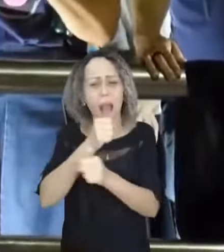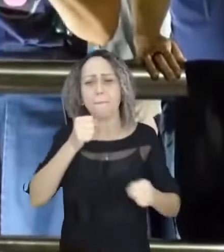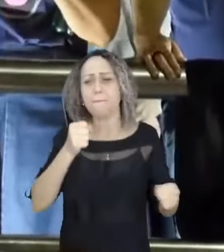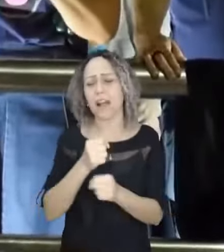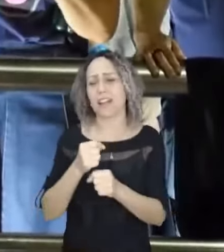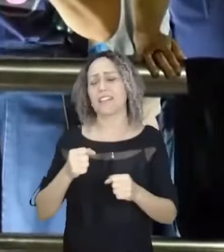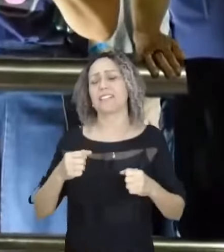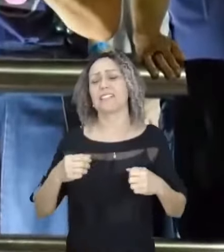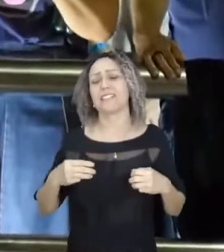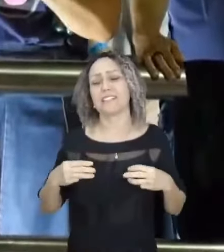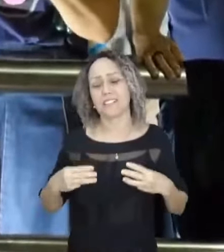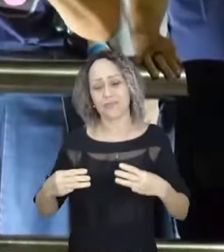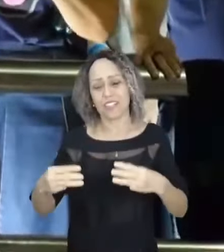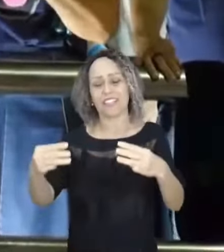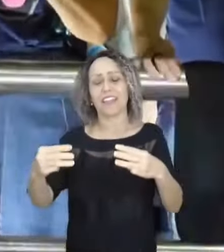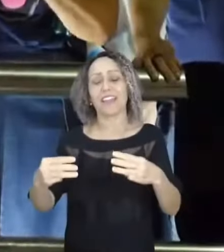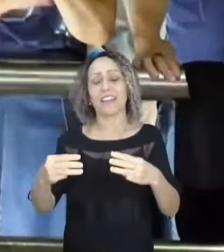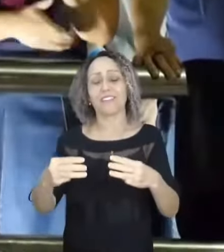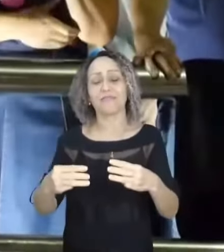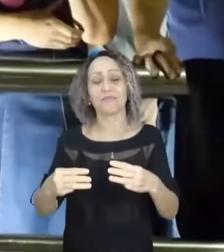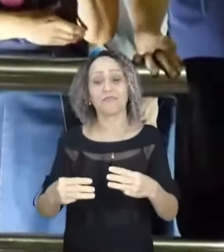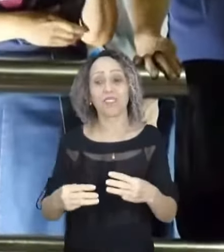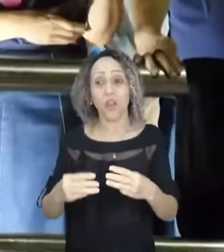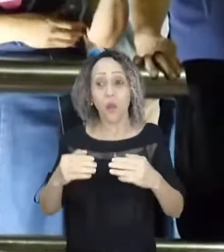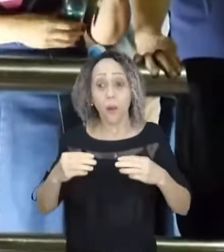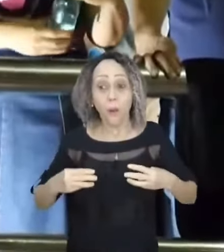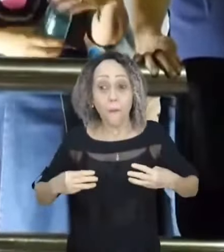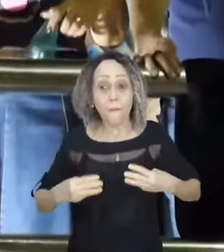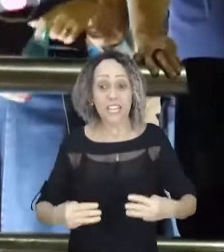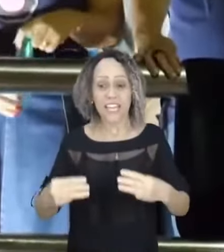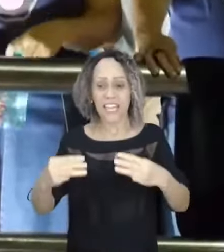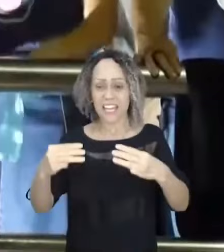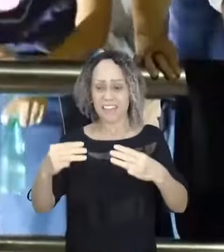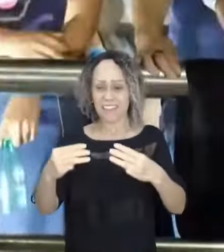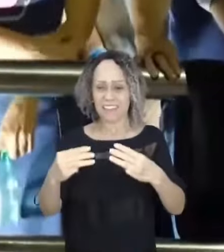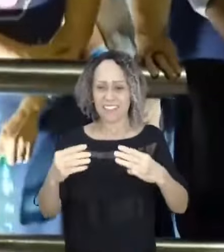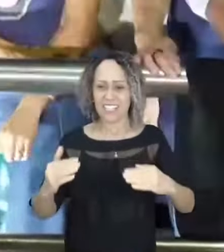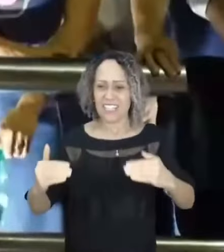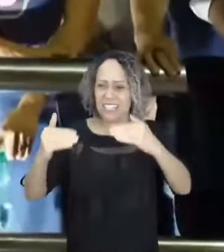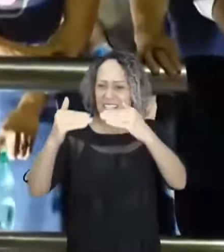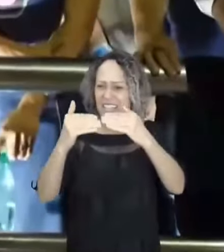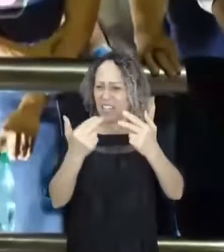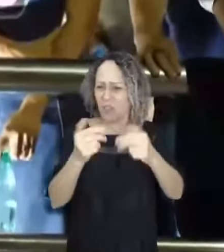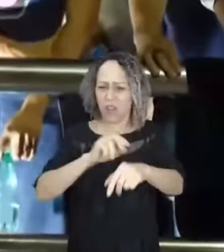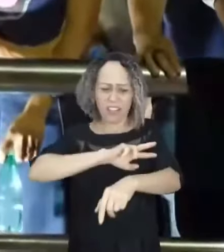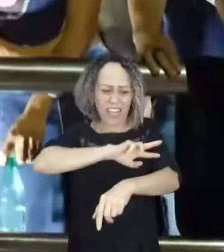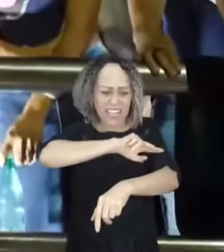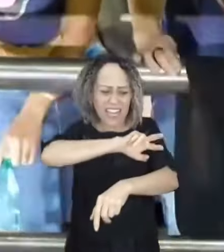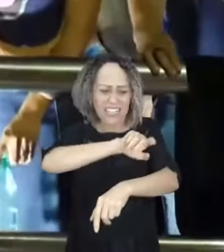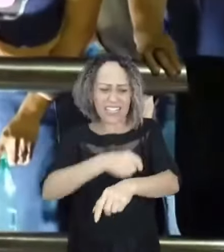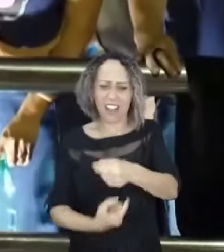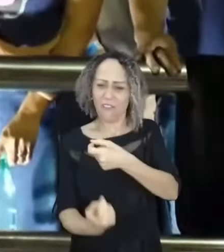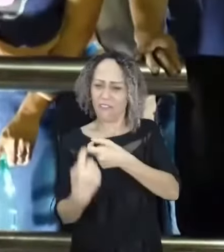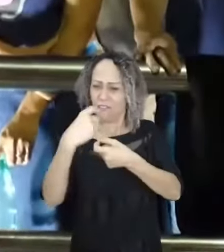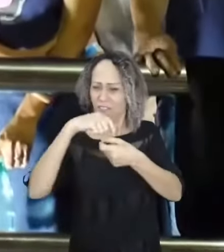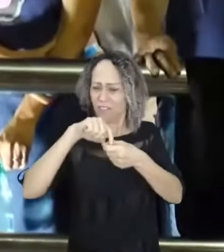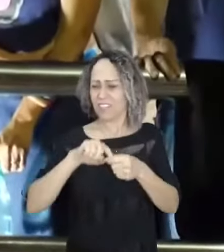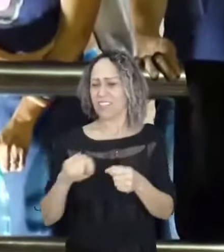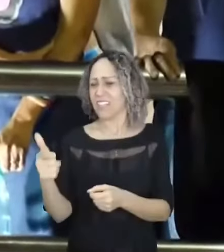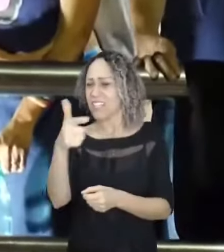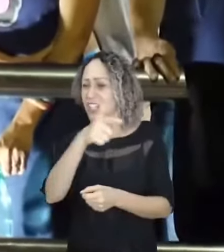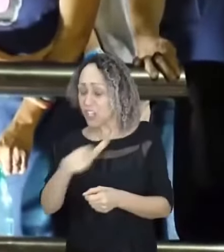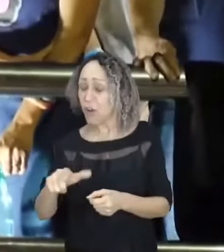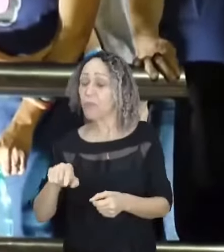Quero dizer que eu vou criar o Ministério da Igualdade Racial outra vez para que a gente possa continuar lutando contra